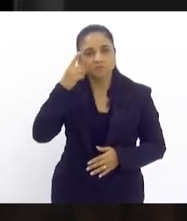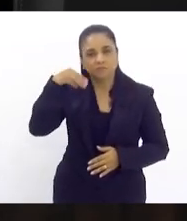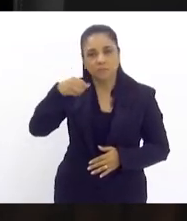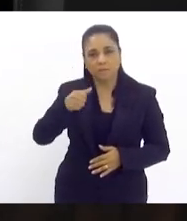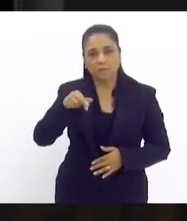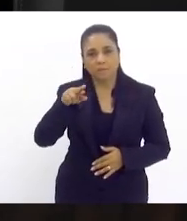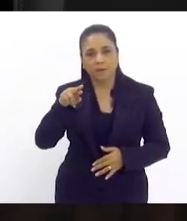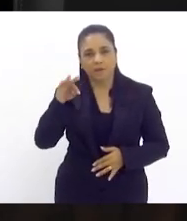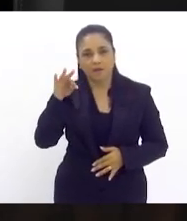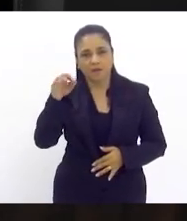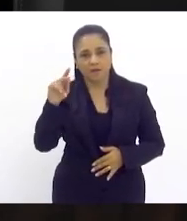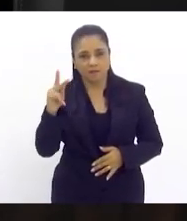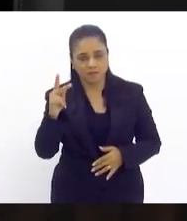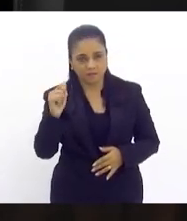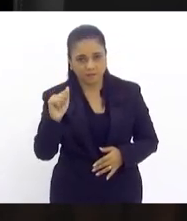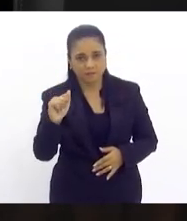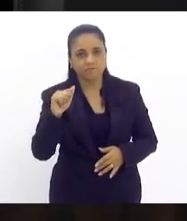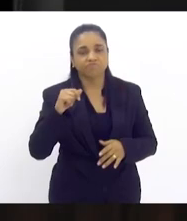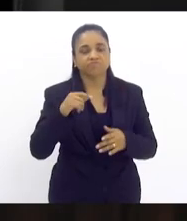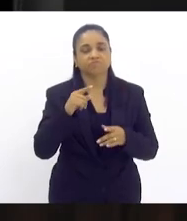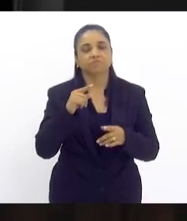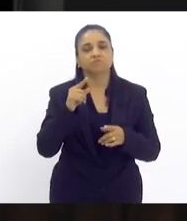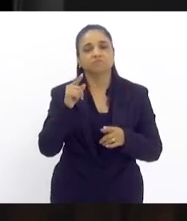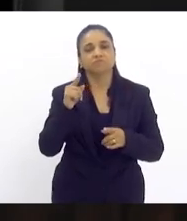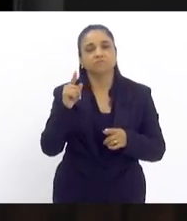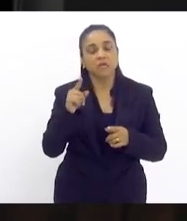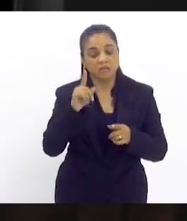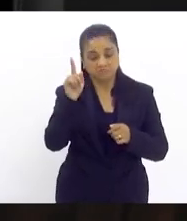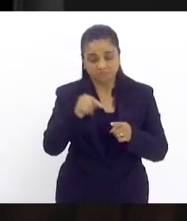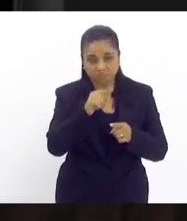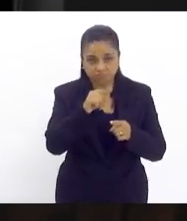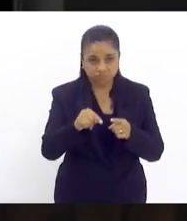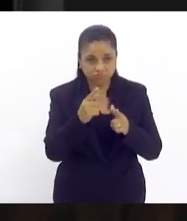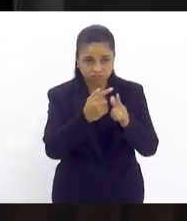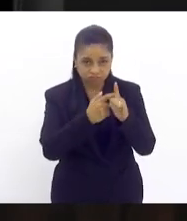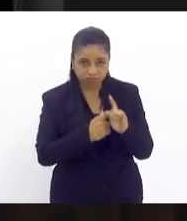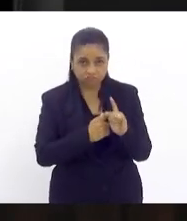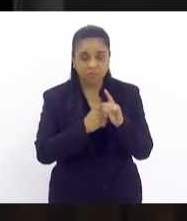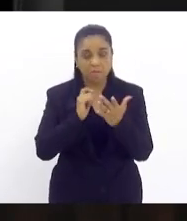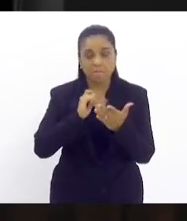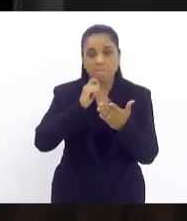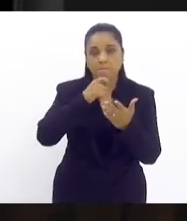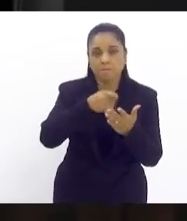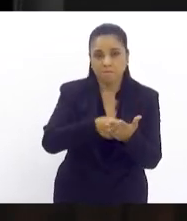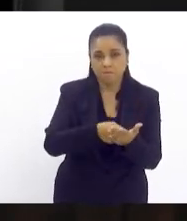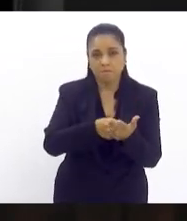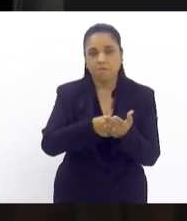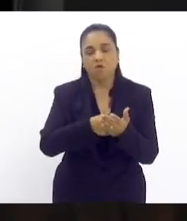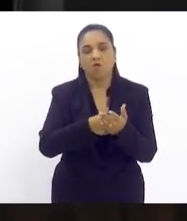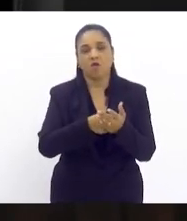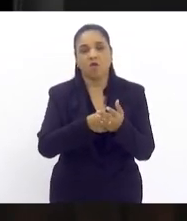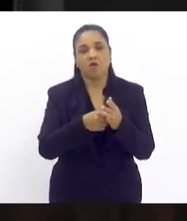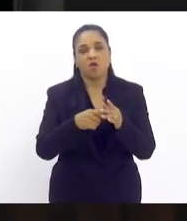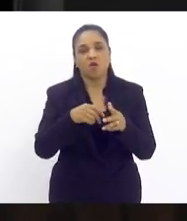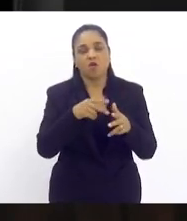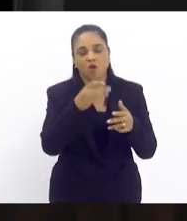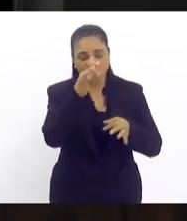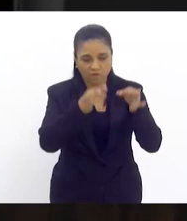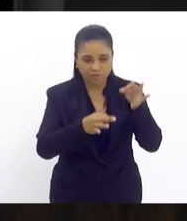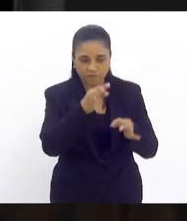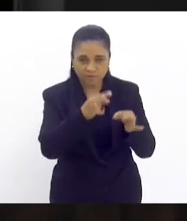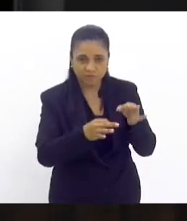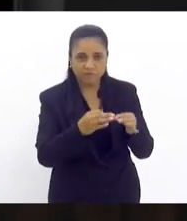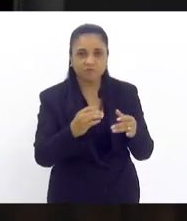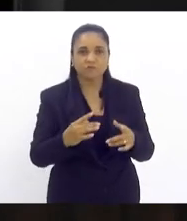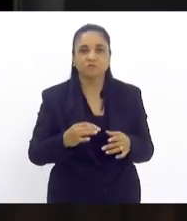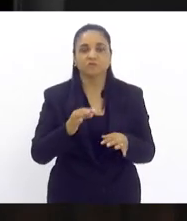dispõe sobre a isenção do pagamento de pedágios aos oficiais de justiça, avaliadores e comissionados